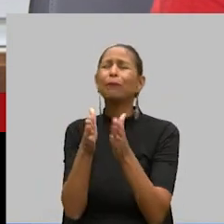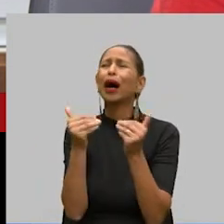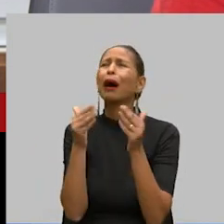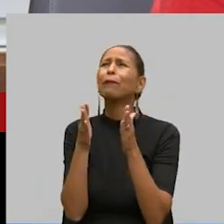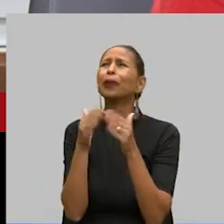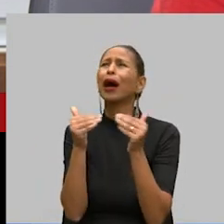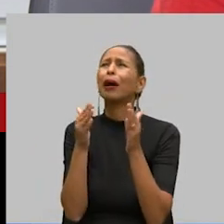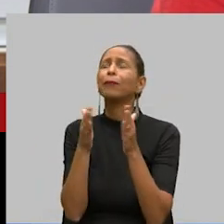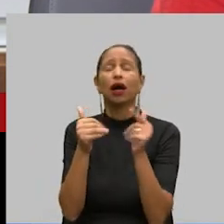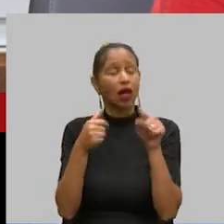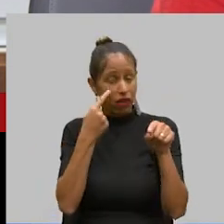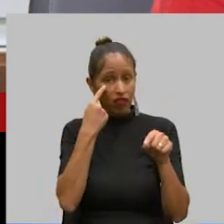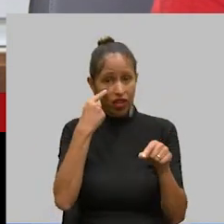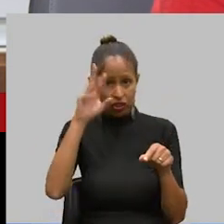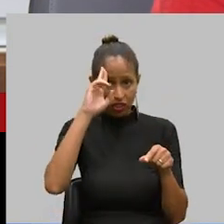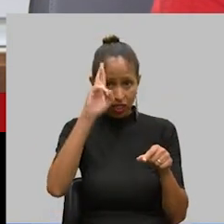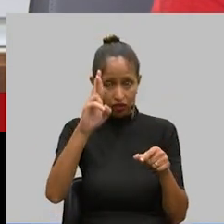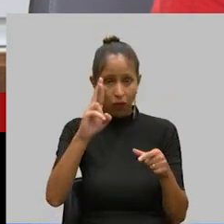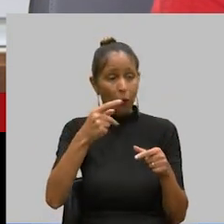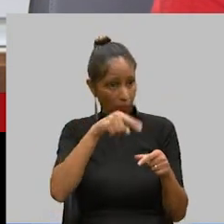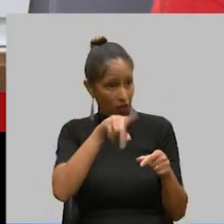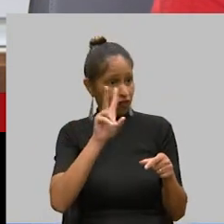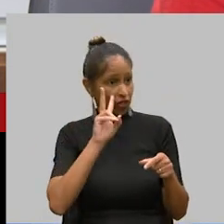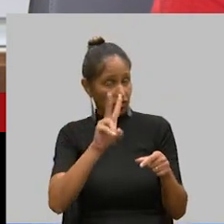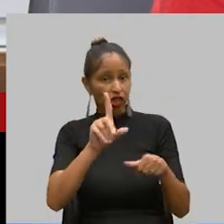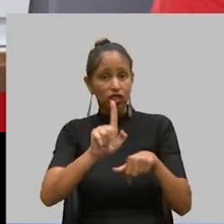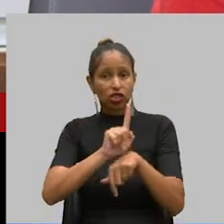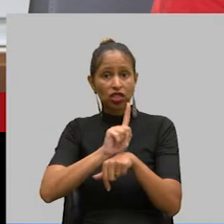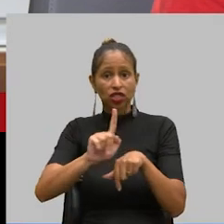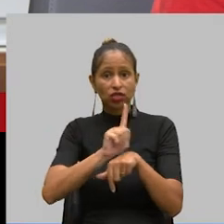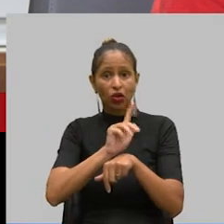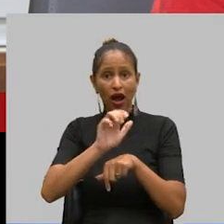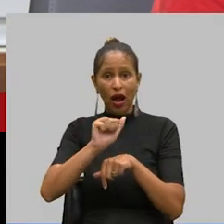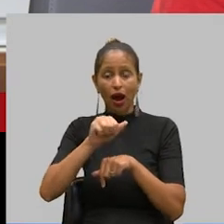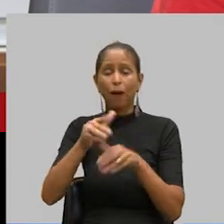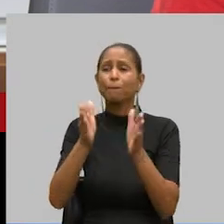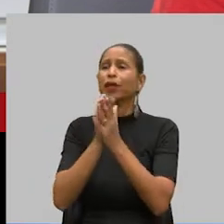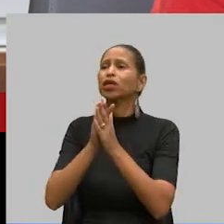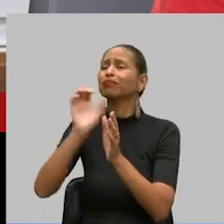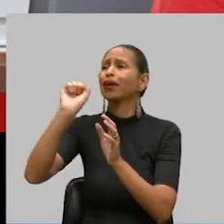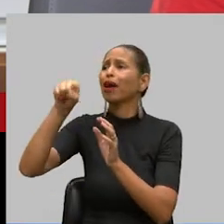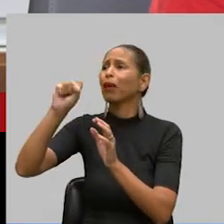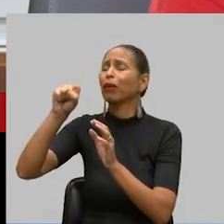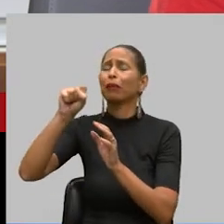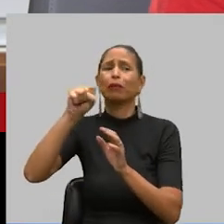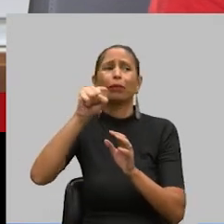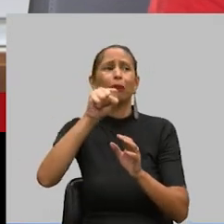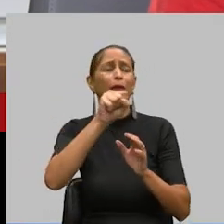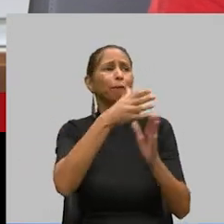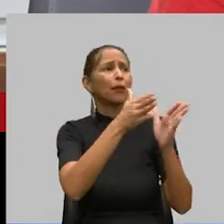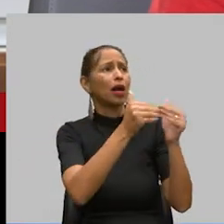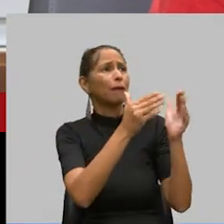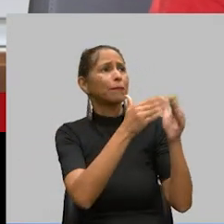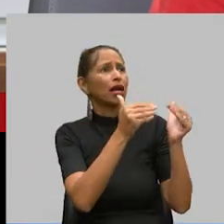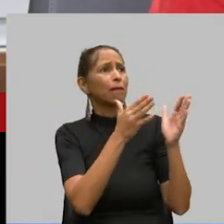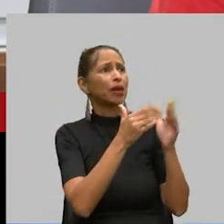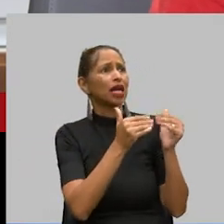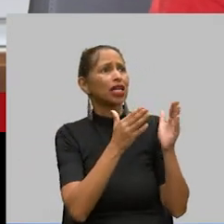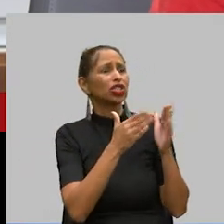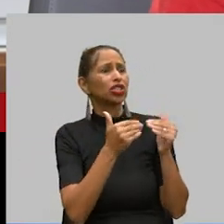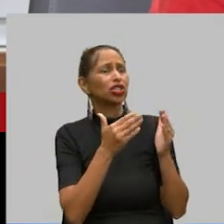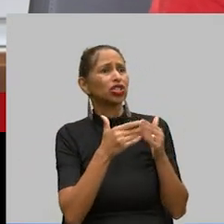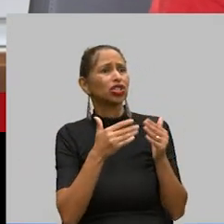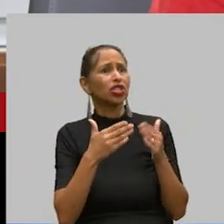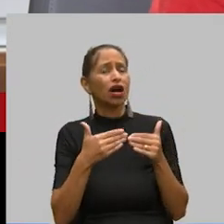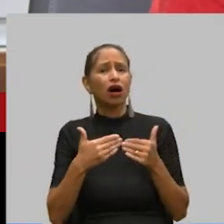de efas eu vejo o nossos os gestores da amame indo de porta em porta de Deputados de parlamentares pedindo emenda parlamentar para